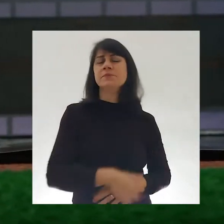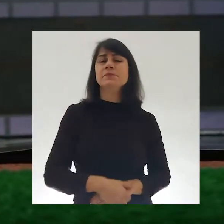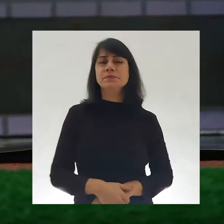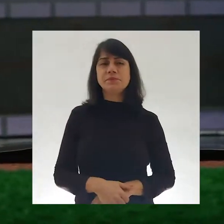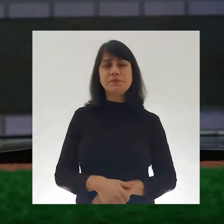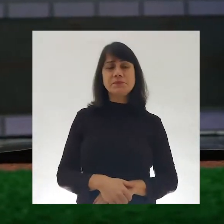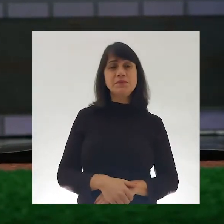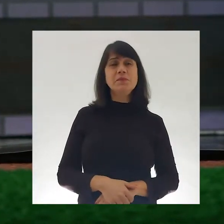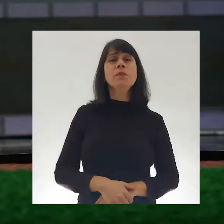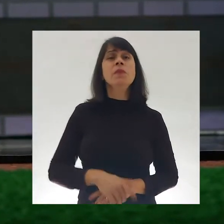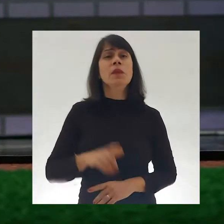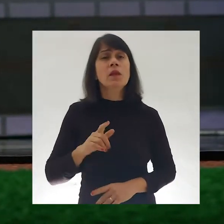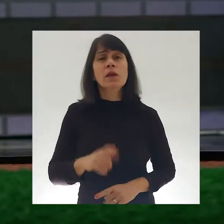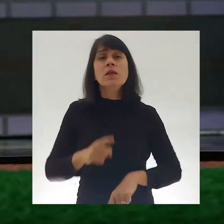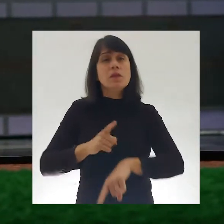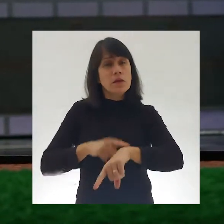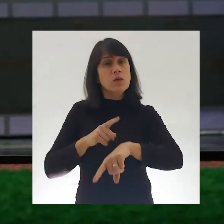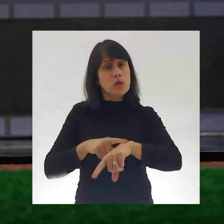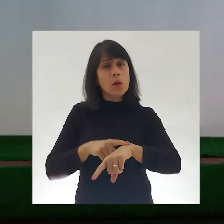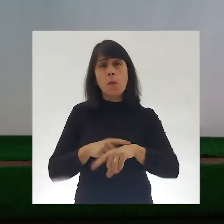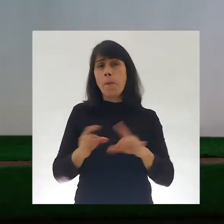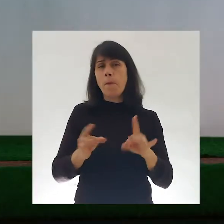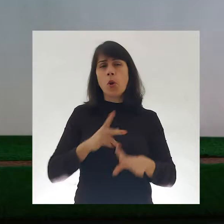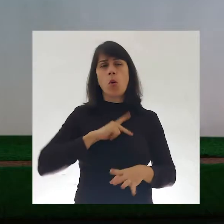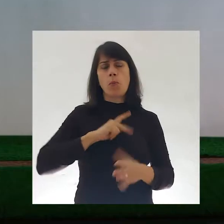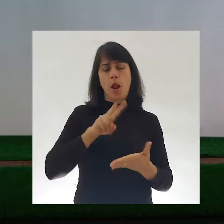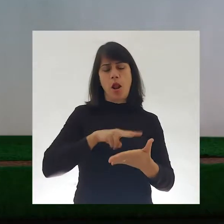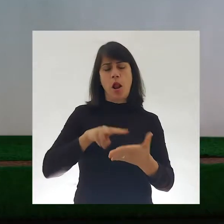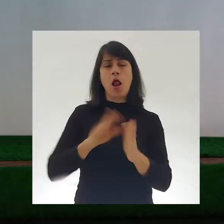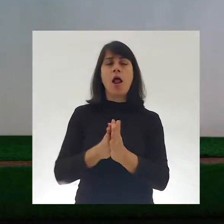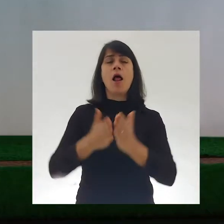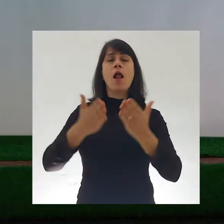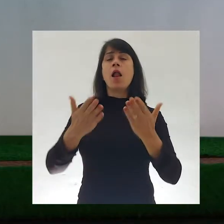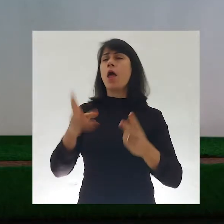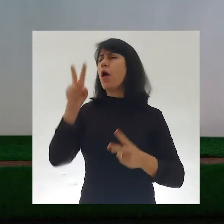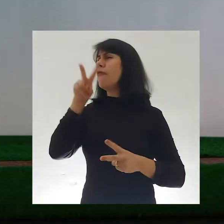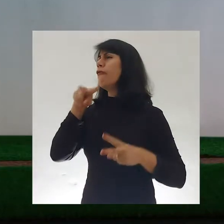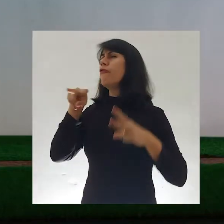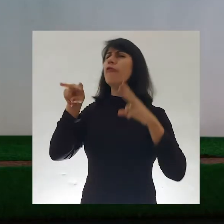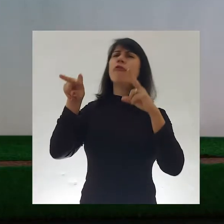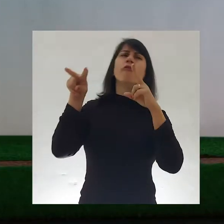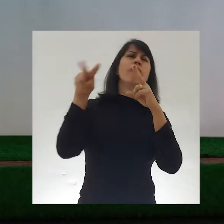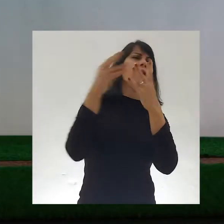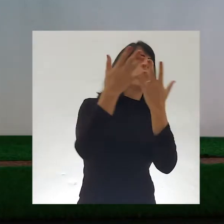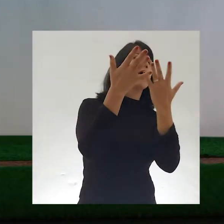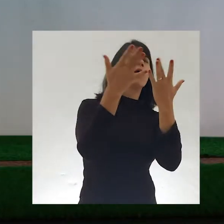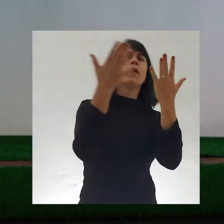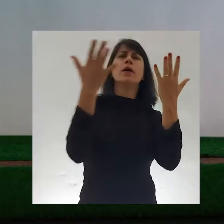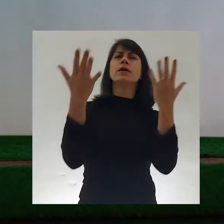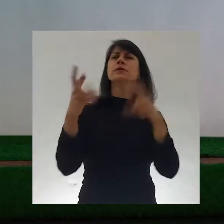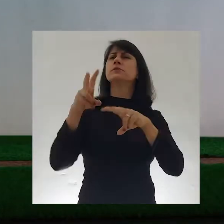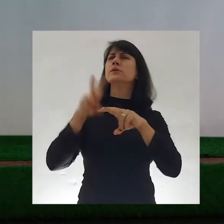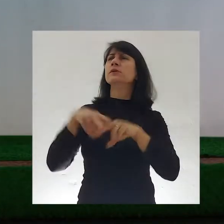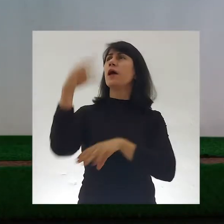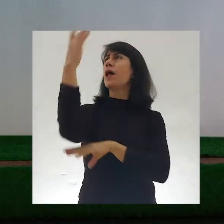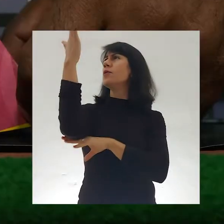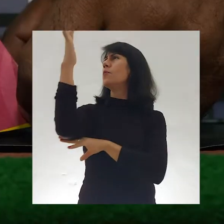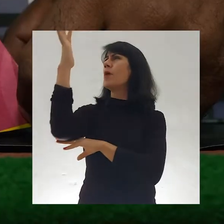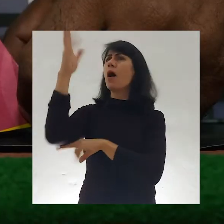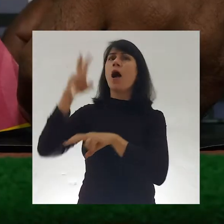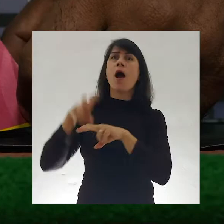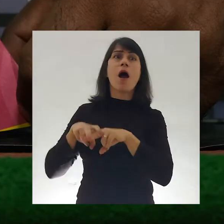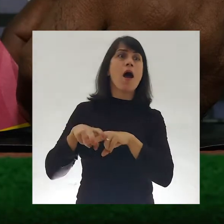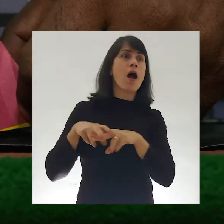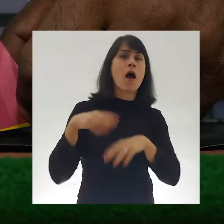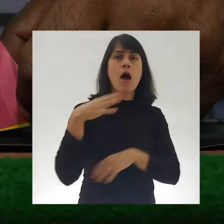disso, tinha um tempo só seu, onde podia ler, apreciar a paisagem sentada debaixo de uma árvore, ou